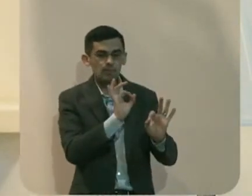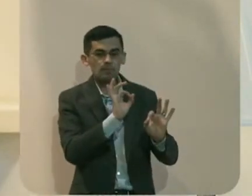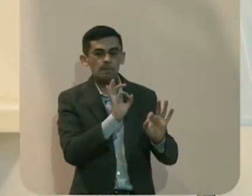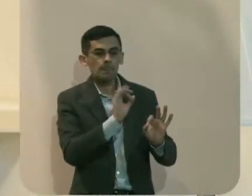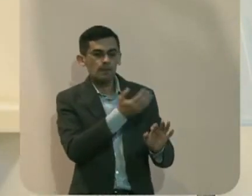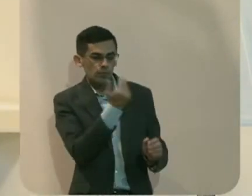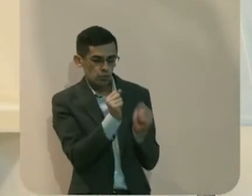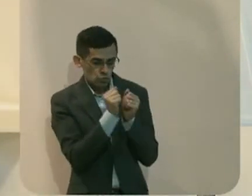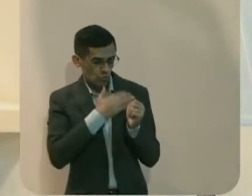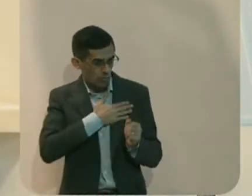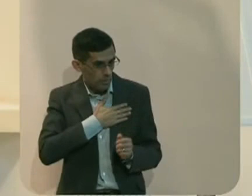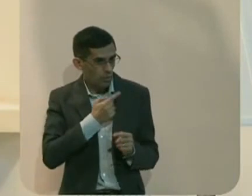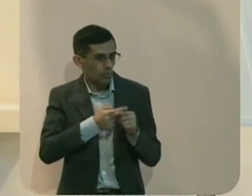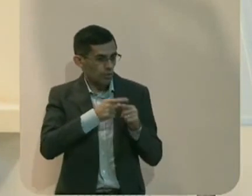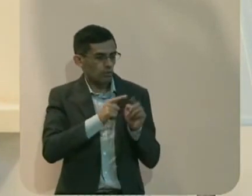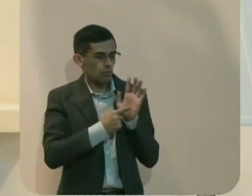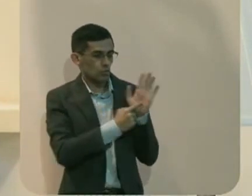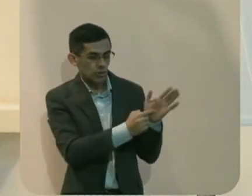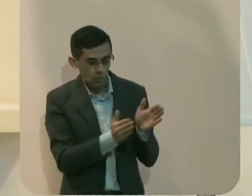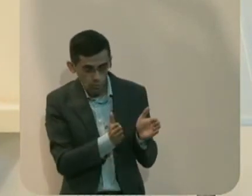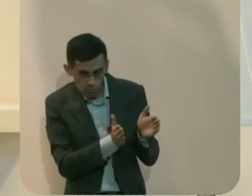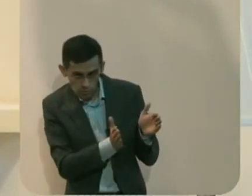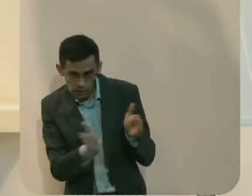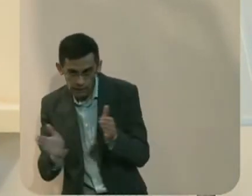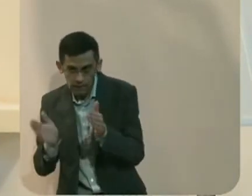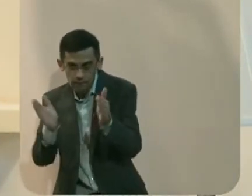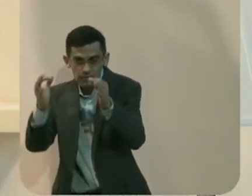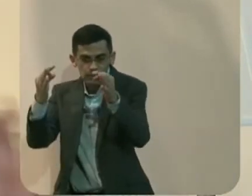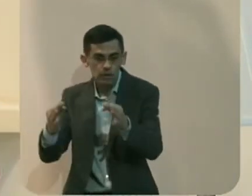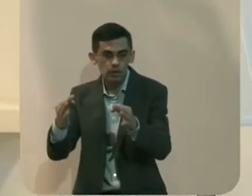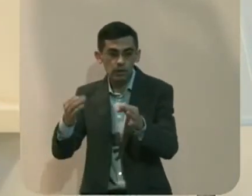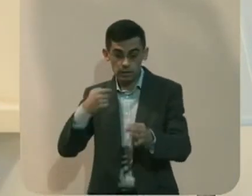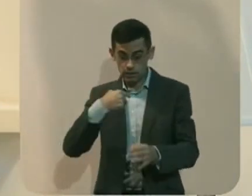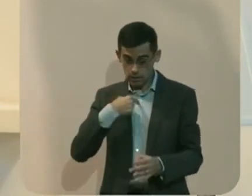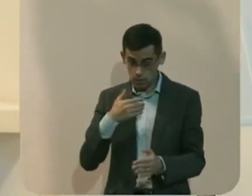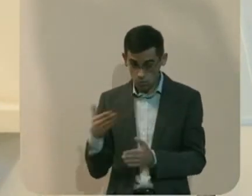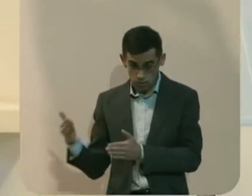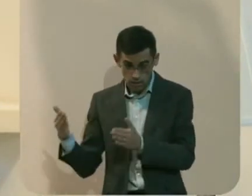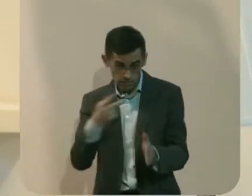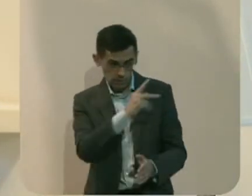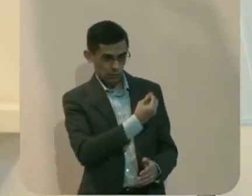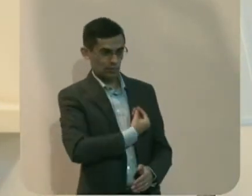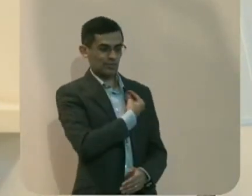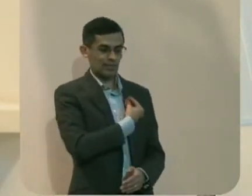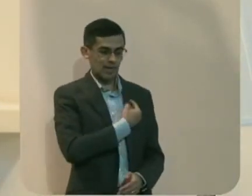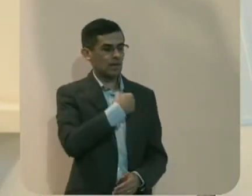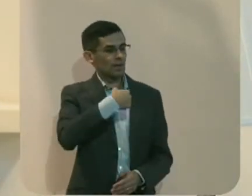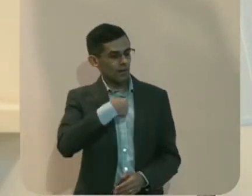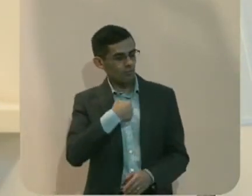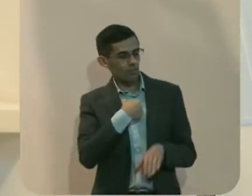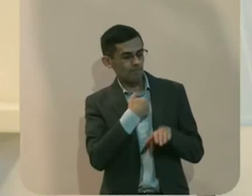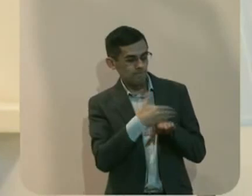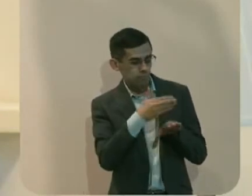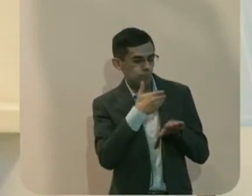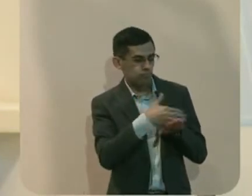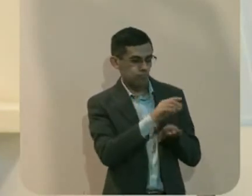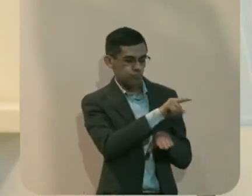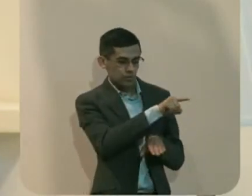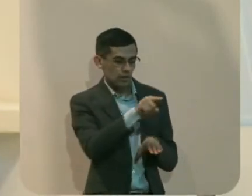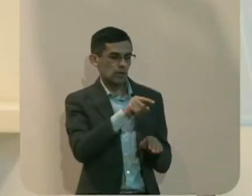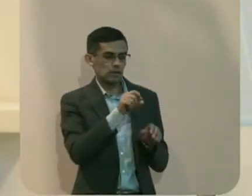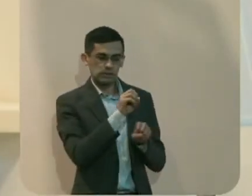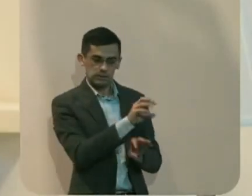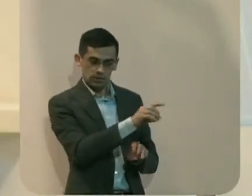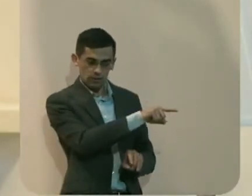deserto. Vem comigo porque eu vou te mostrar o caminho e enquanto eu sou o caminho na sua vida, eu vou treinar você,